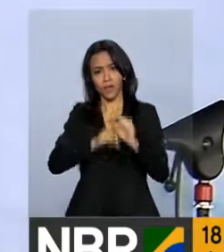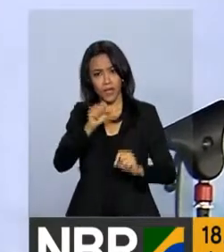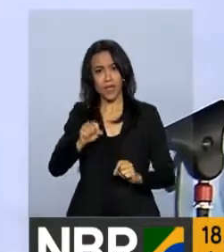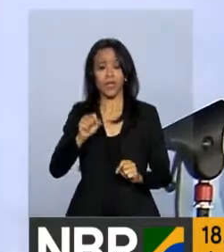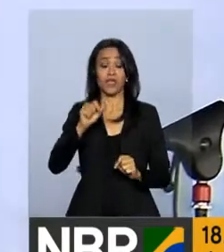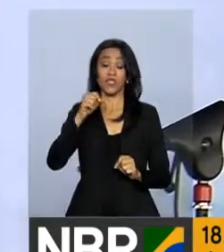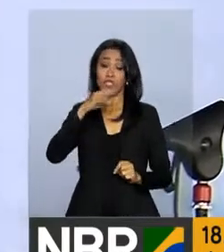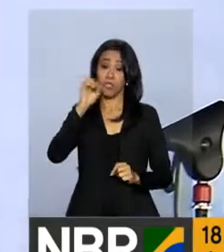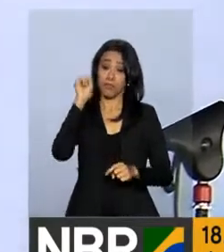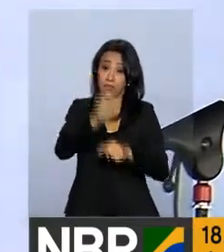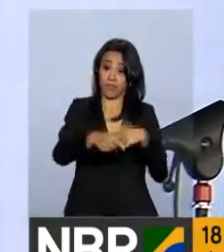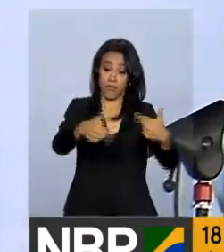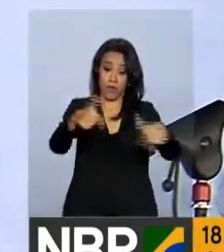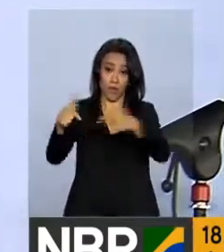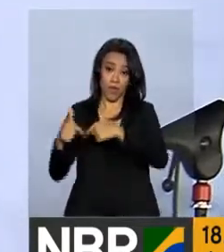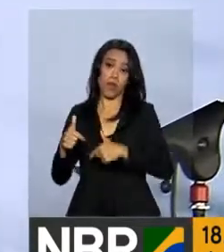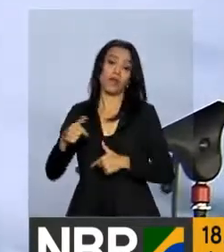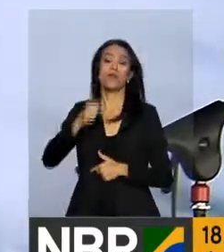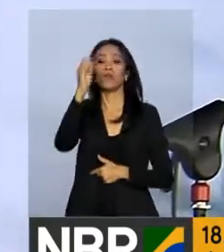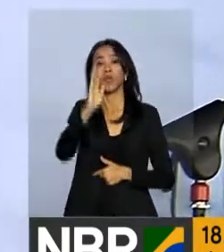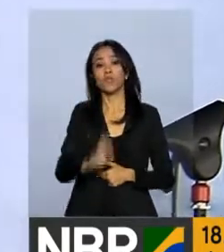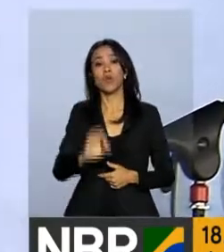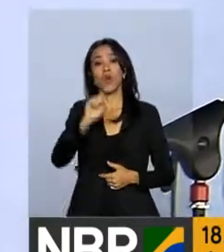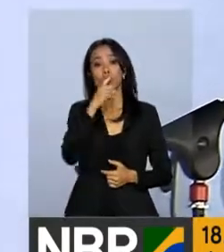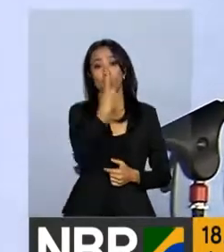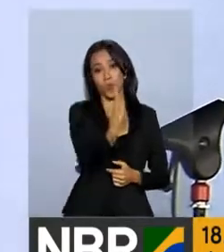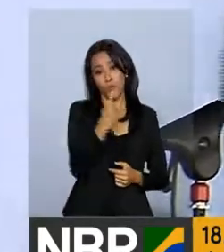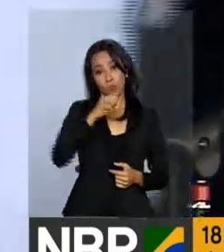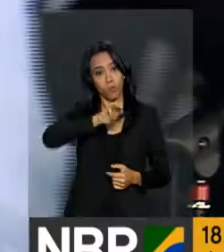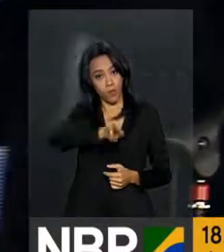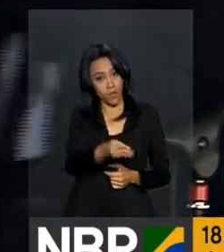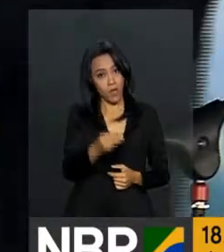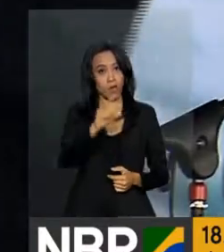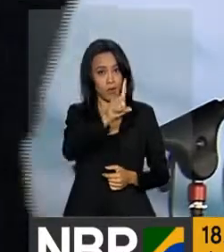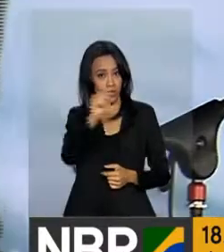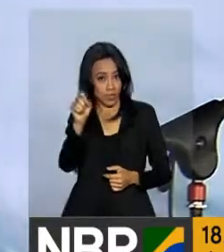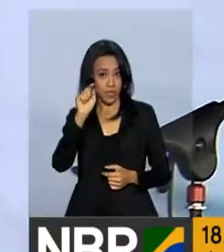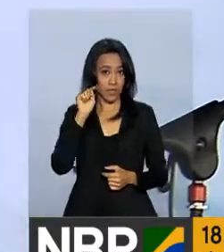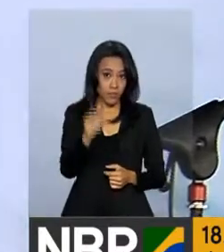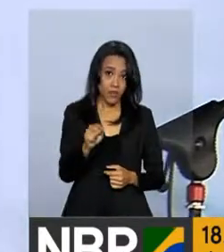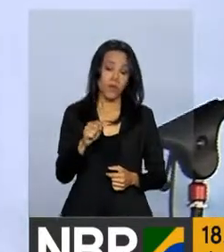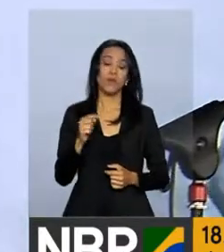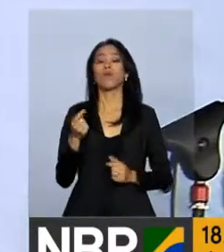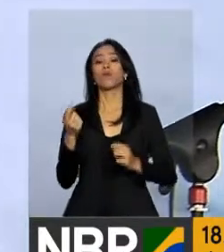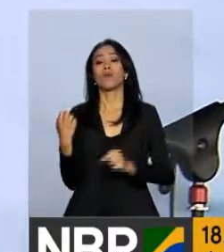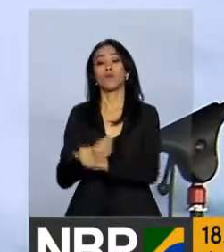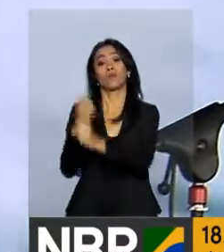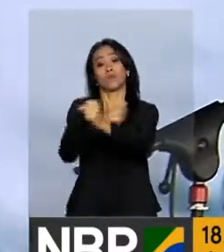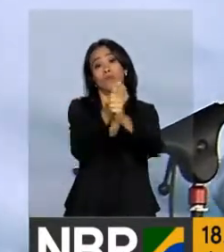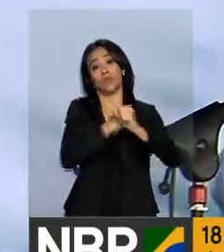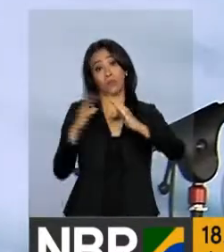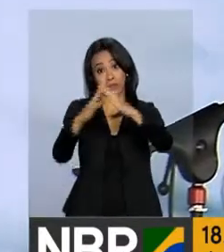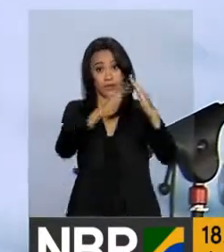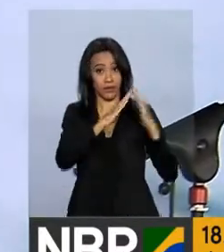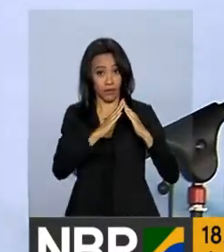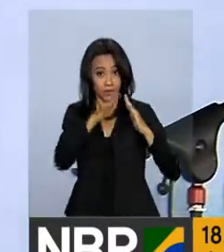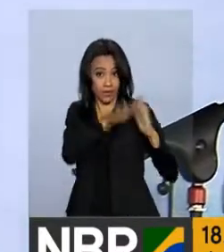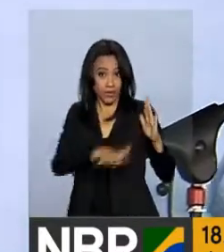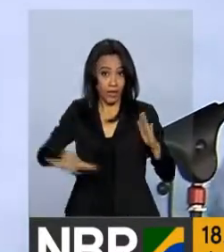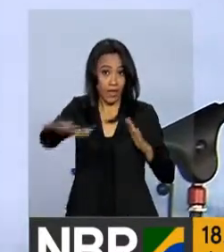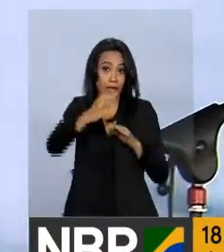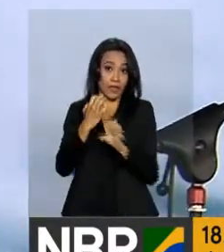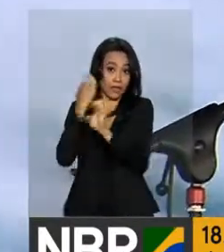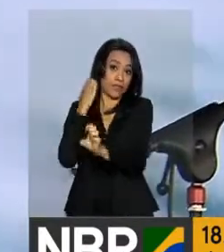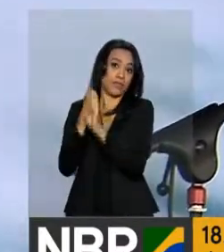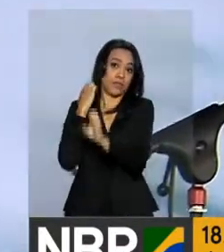país, representa mais ou menos 1.100.000 empregos na construção civil. Por isso, eu quero